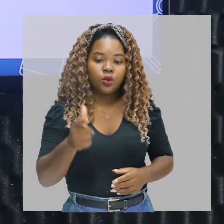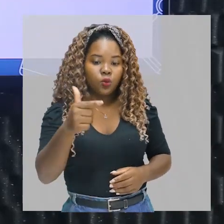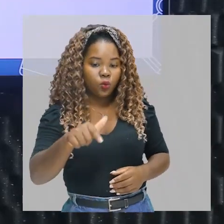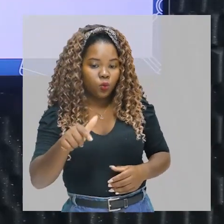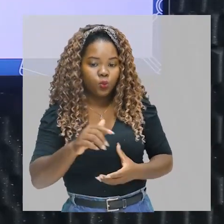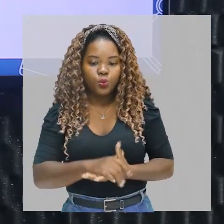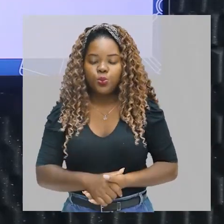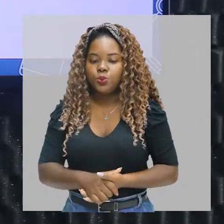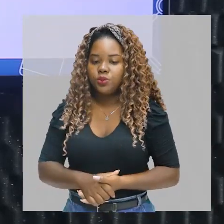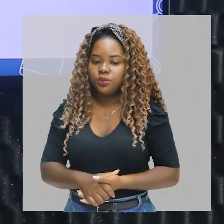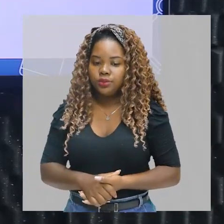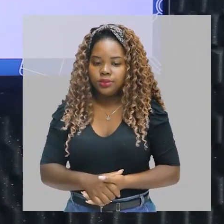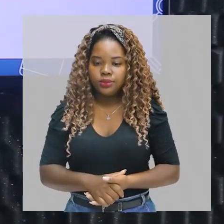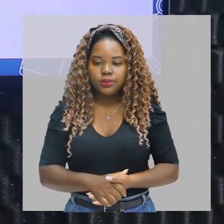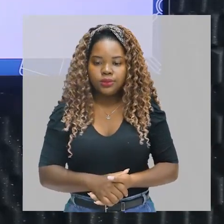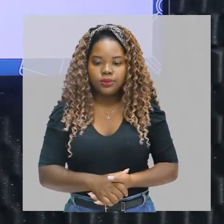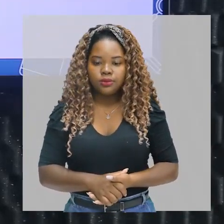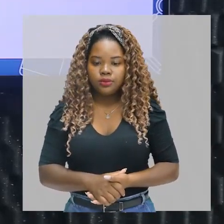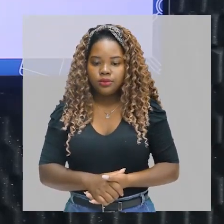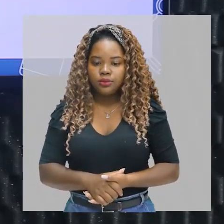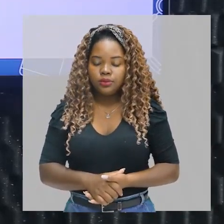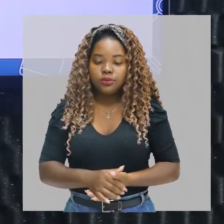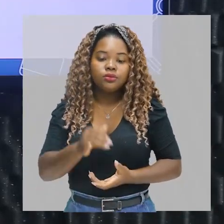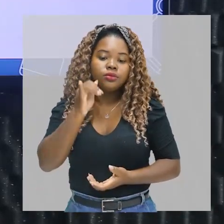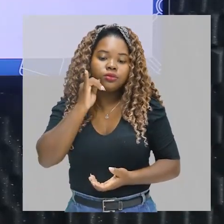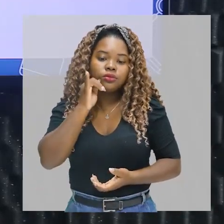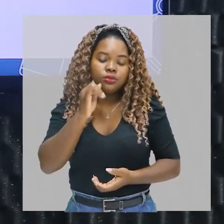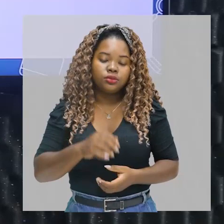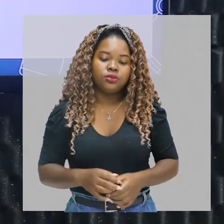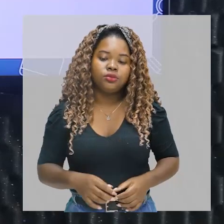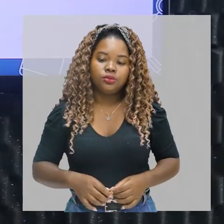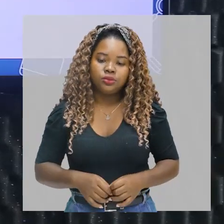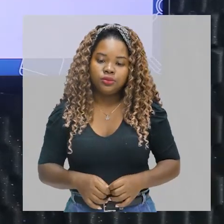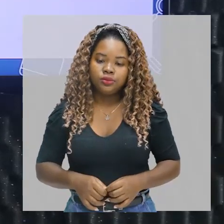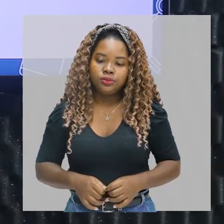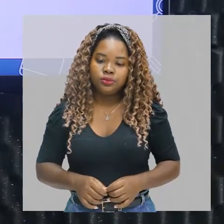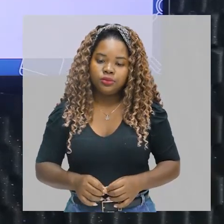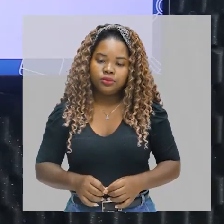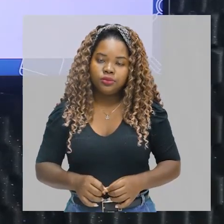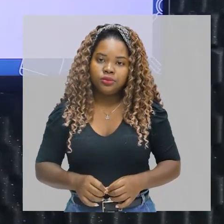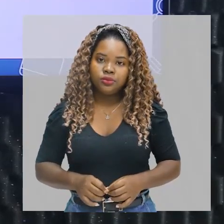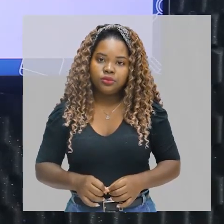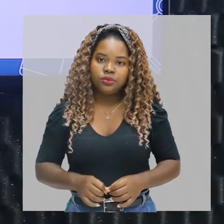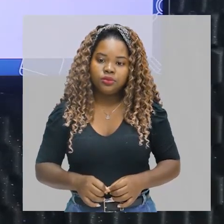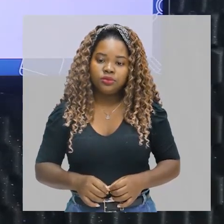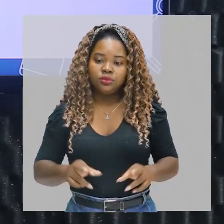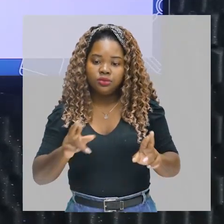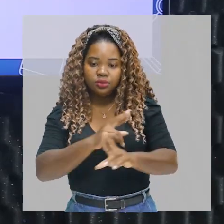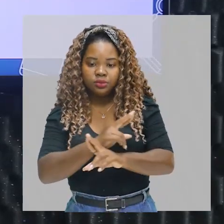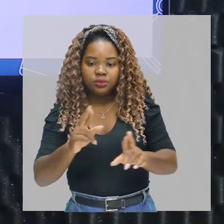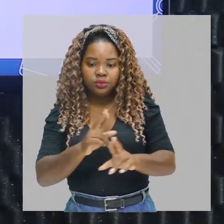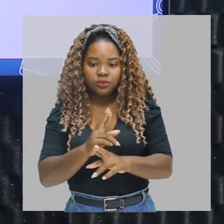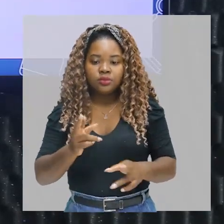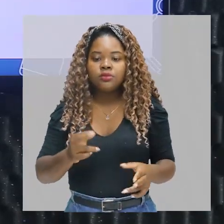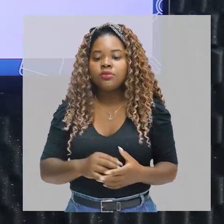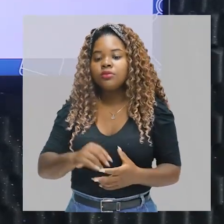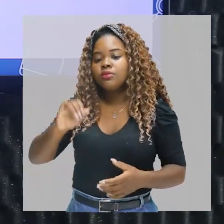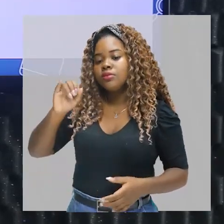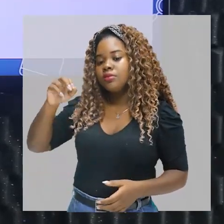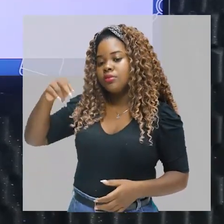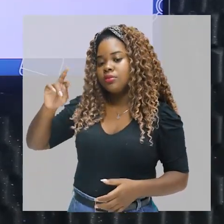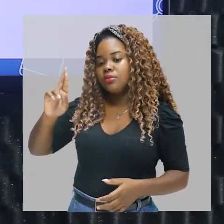Continuando aqui, ó, princípio da intensidade versus volume. Vou dar exemplos aqui para vocês. Em relação à